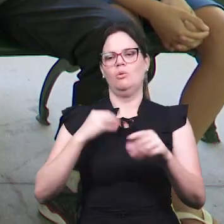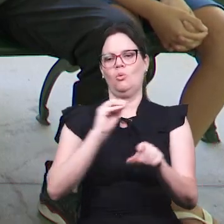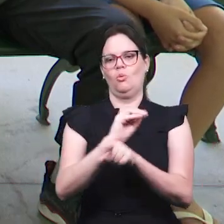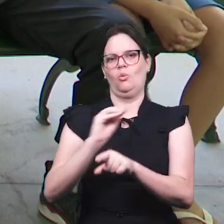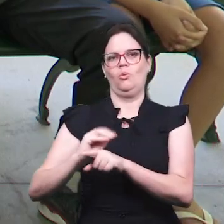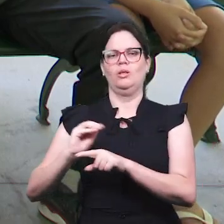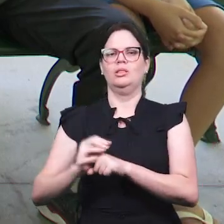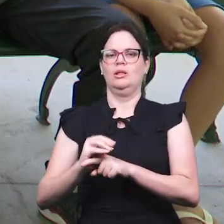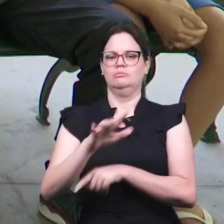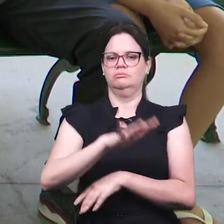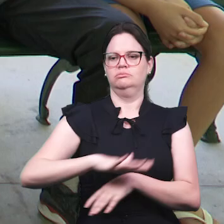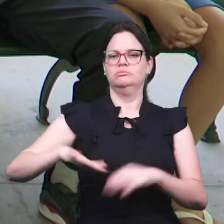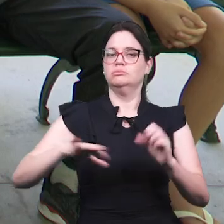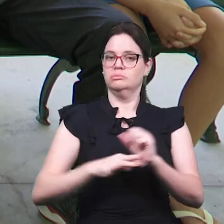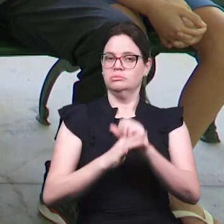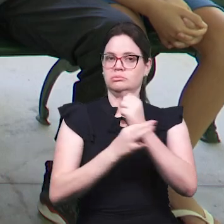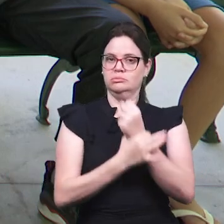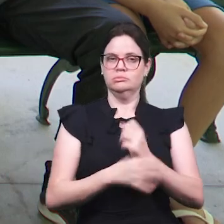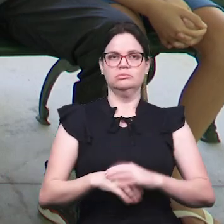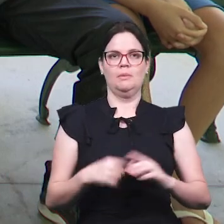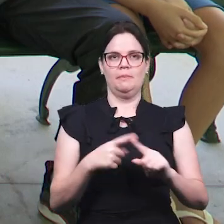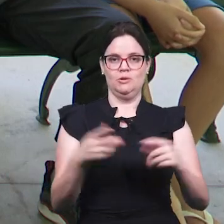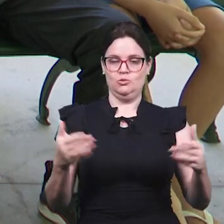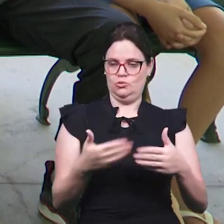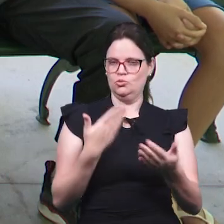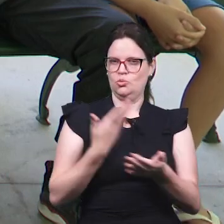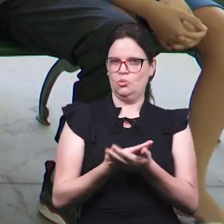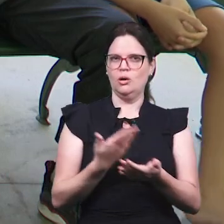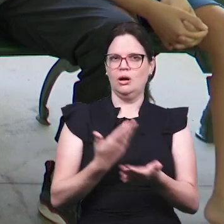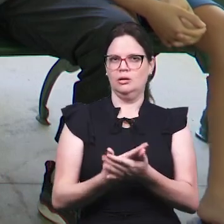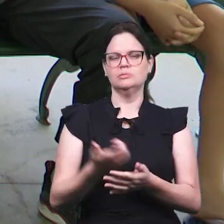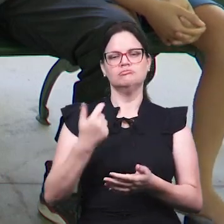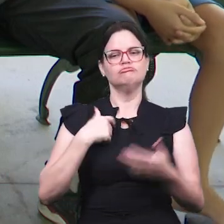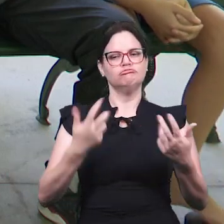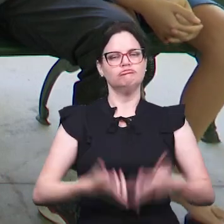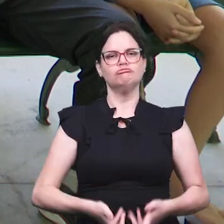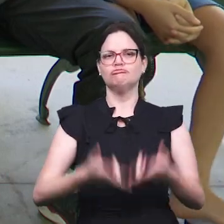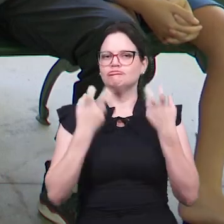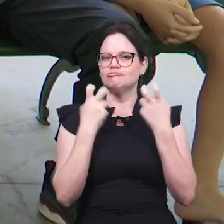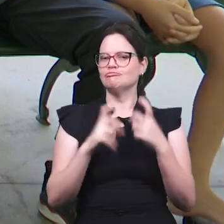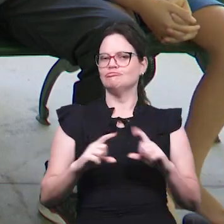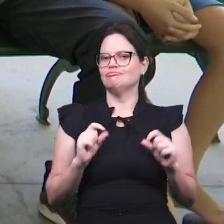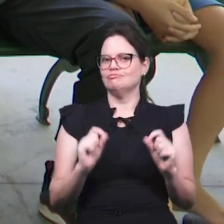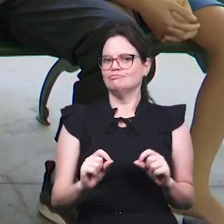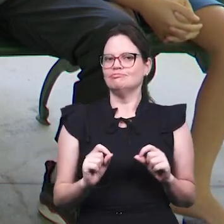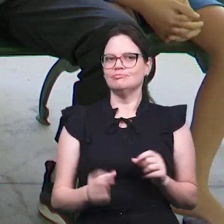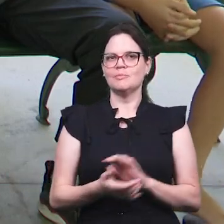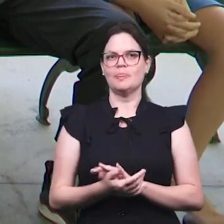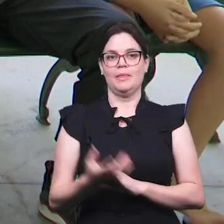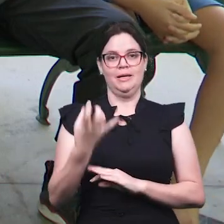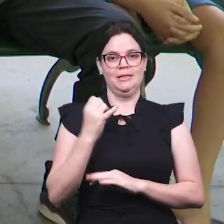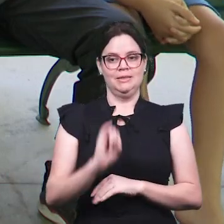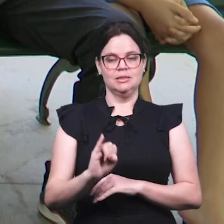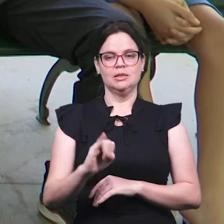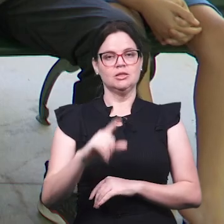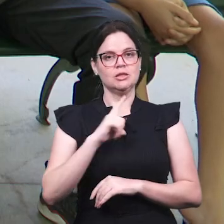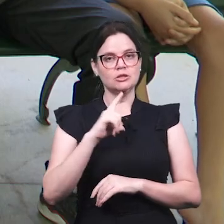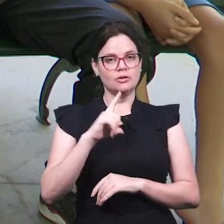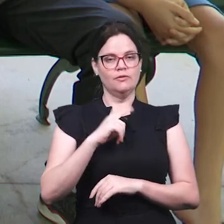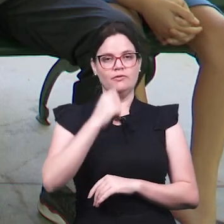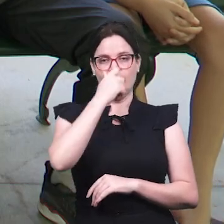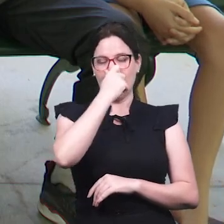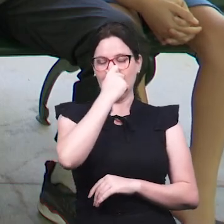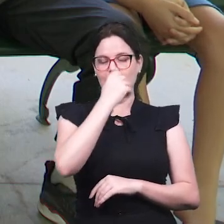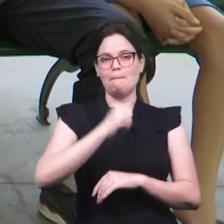ambiente seguro. Mas com essa aula, deu para perceber que com um ambiente